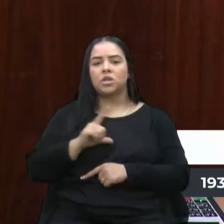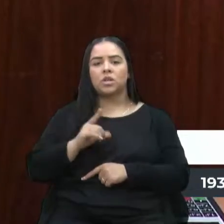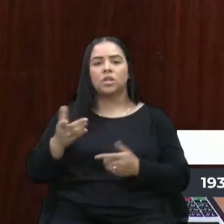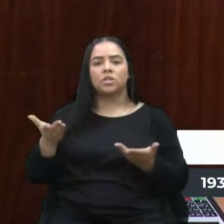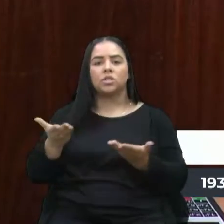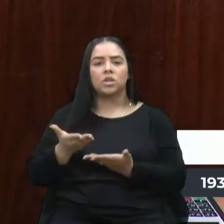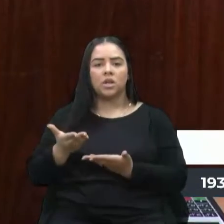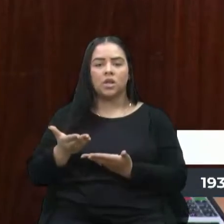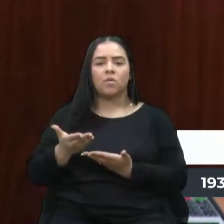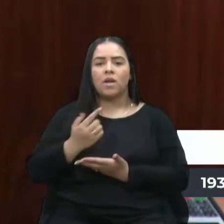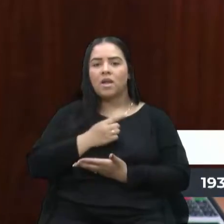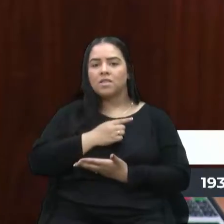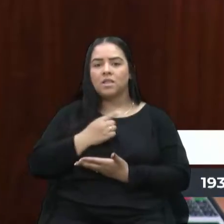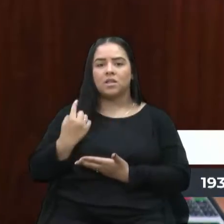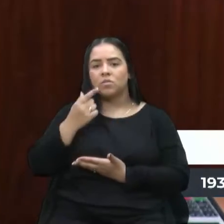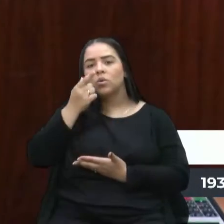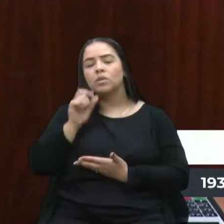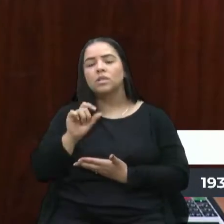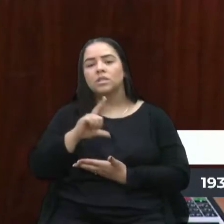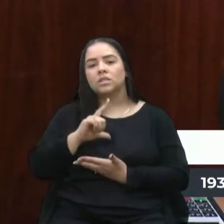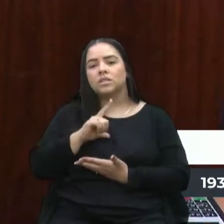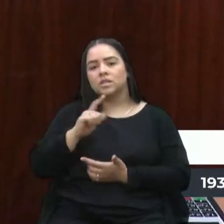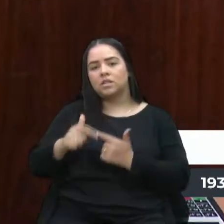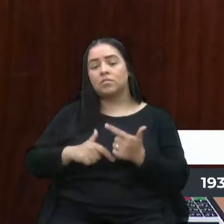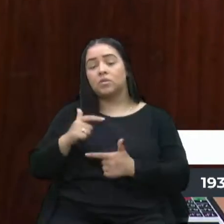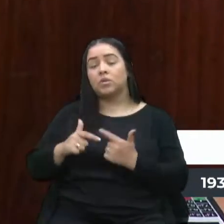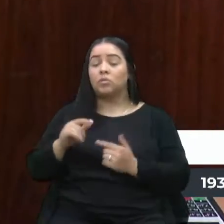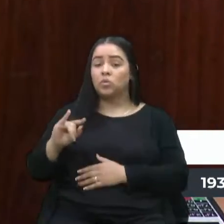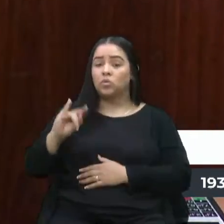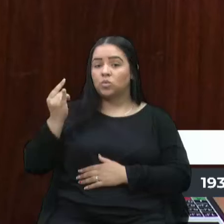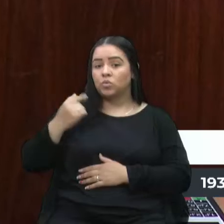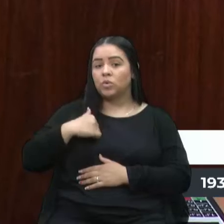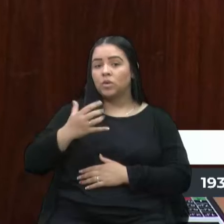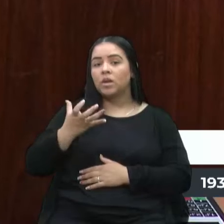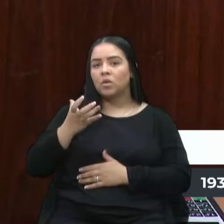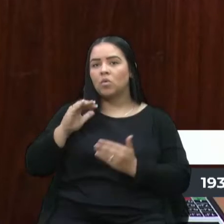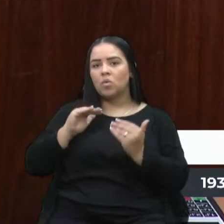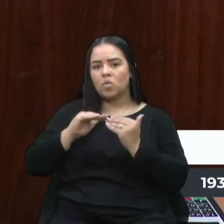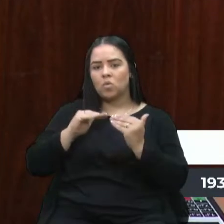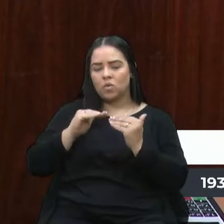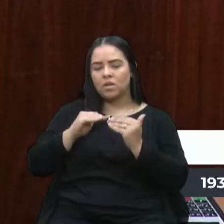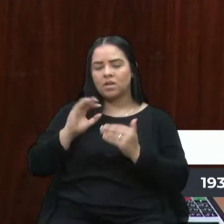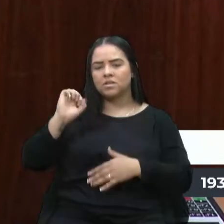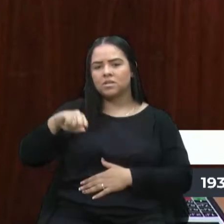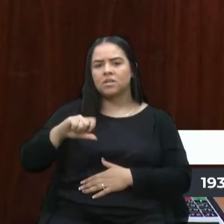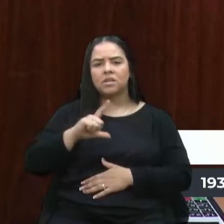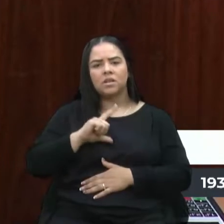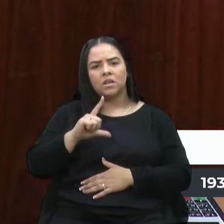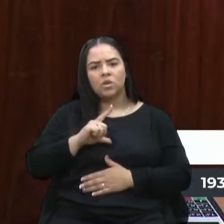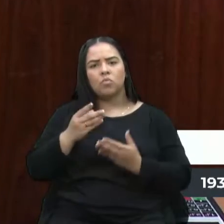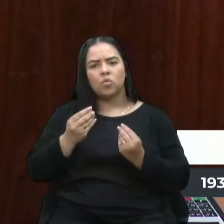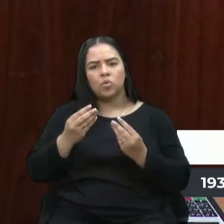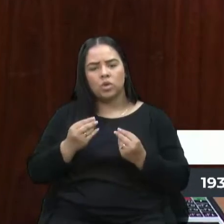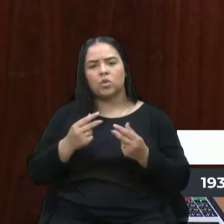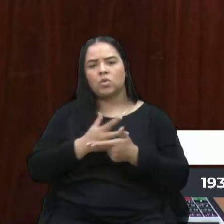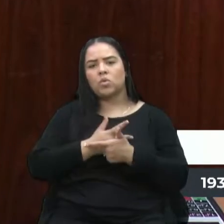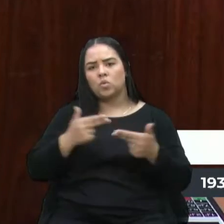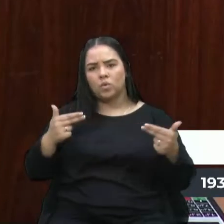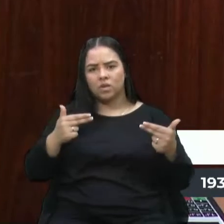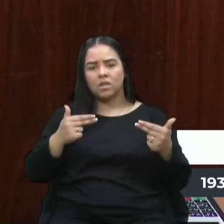atraso para a escola e para conseguir emprego e por fim eu quero concordar que muitas coisas da